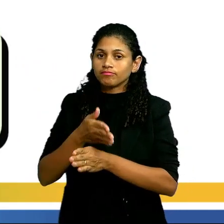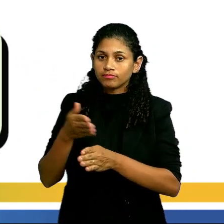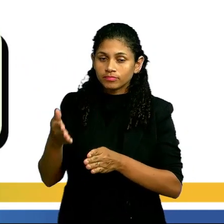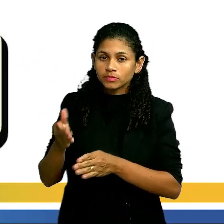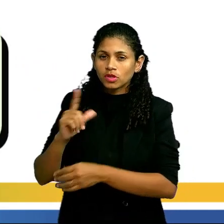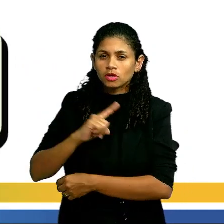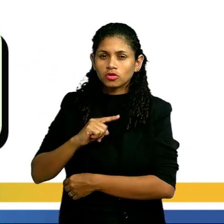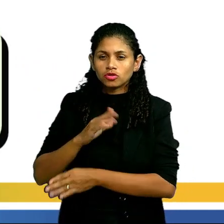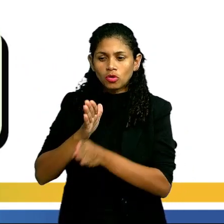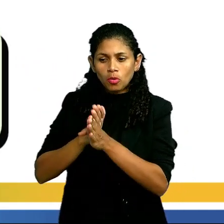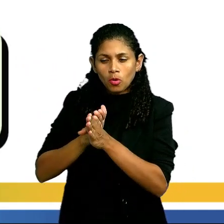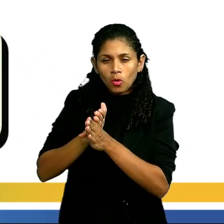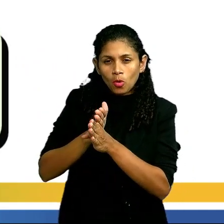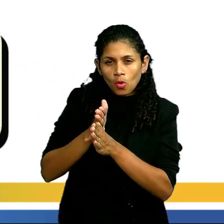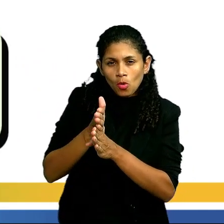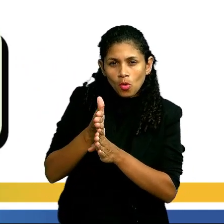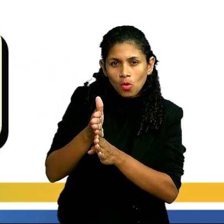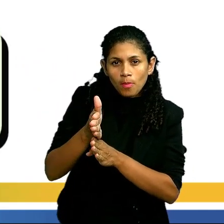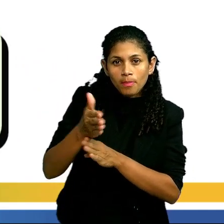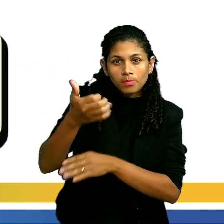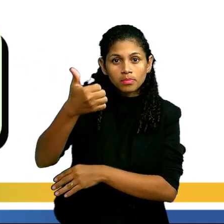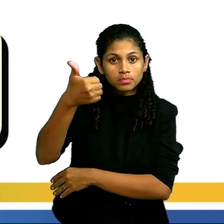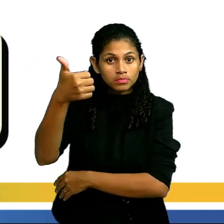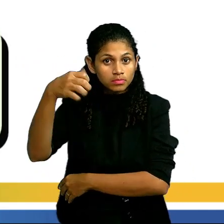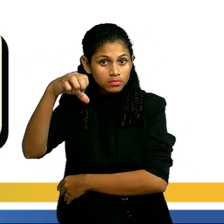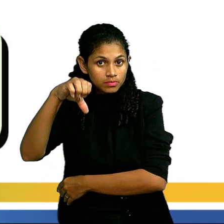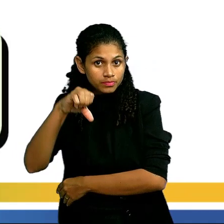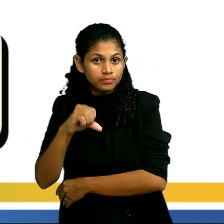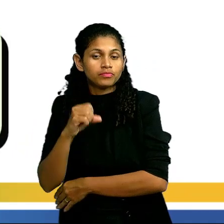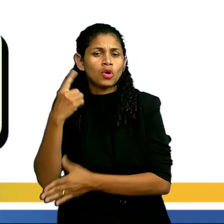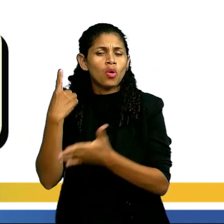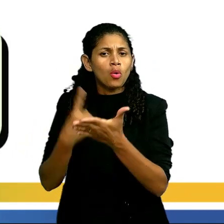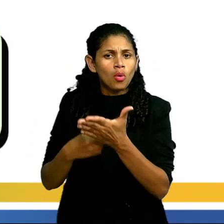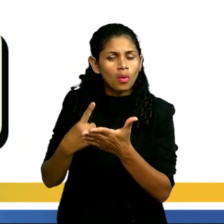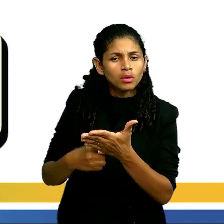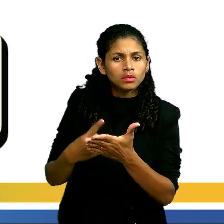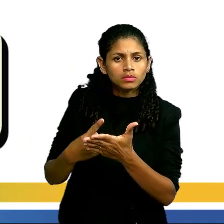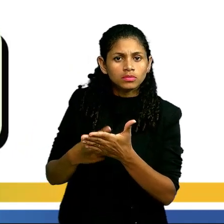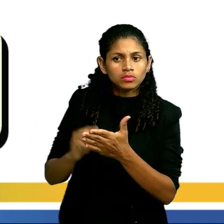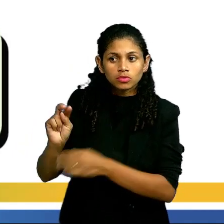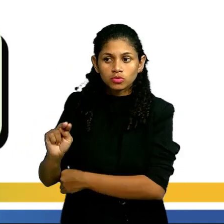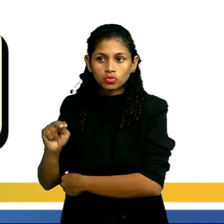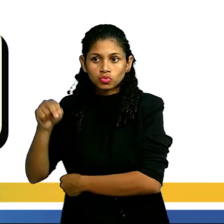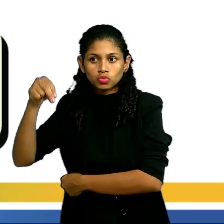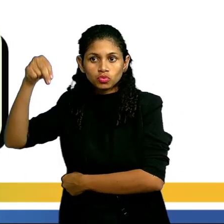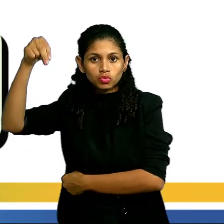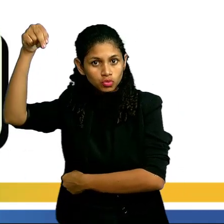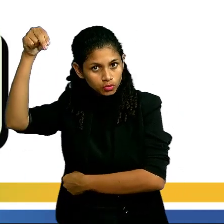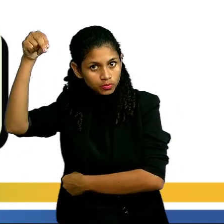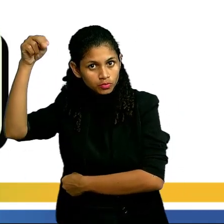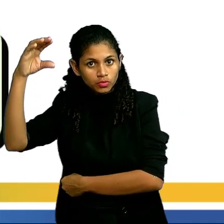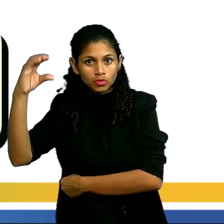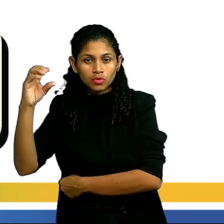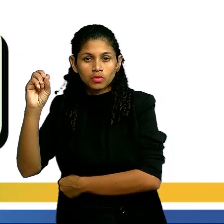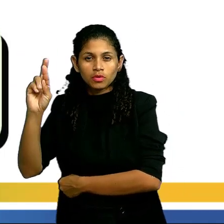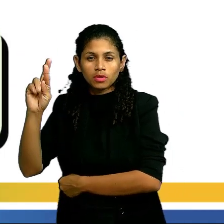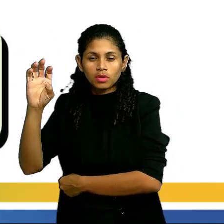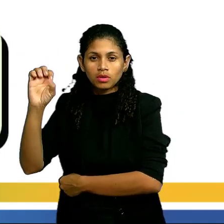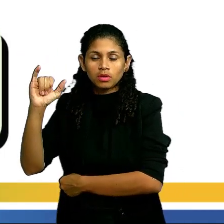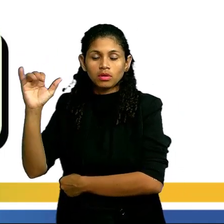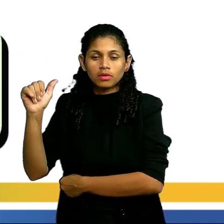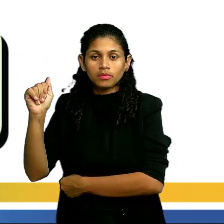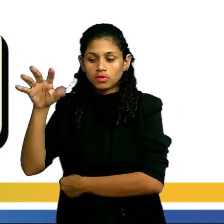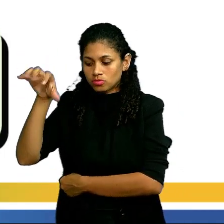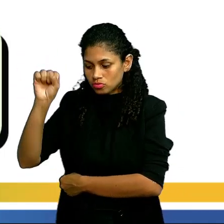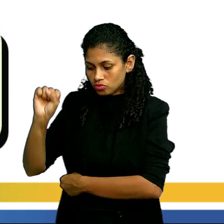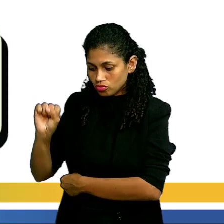19, tá bem pequenininho aí no centro da sua tela. O paralelo 19 determinava que a parte norte da Coreia estaria sob influência comunista e a